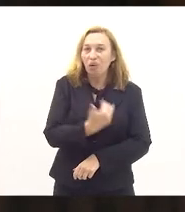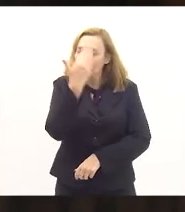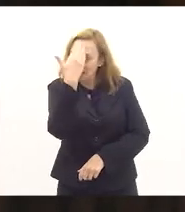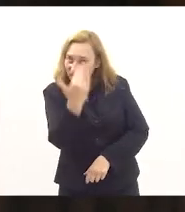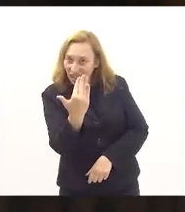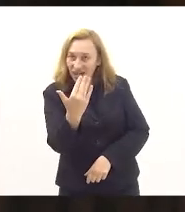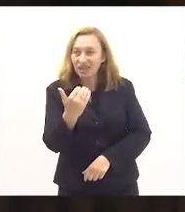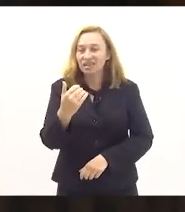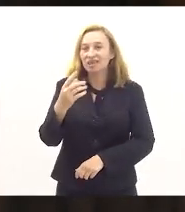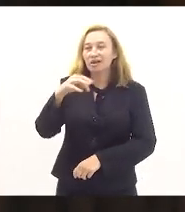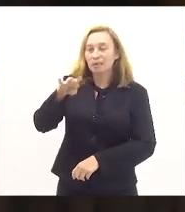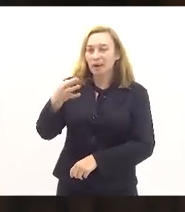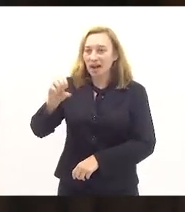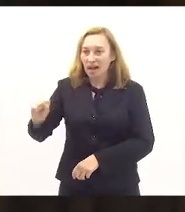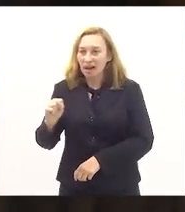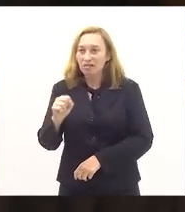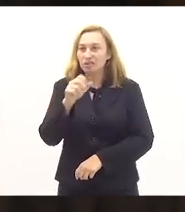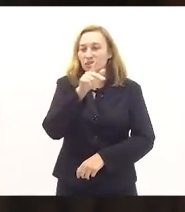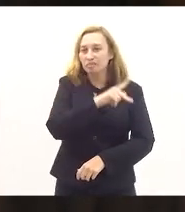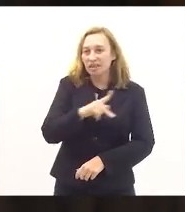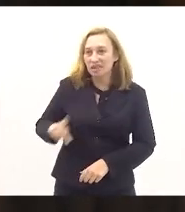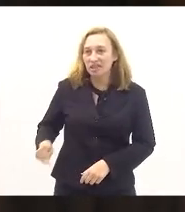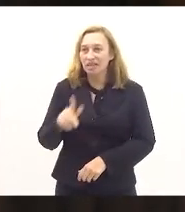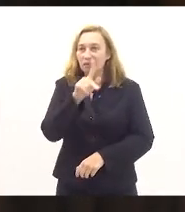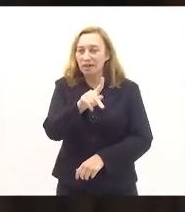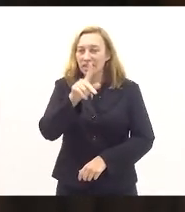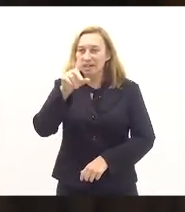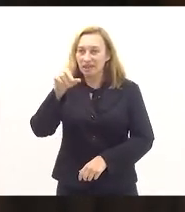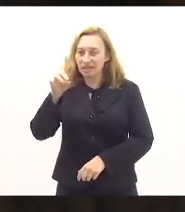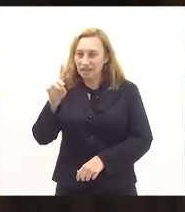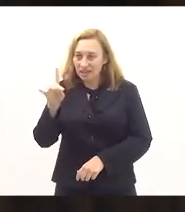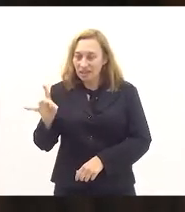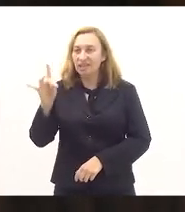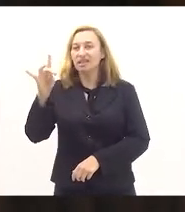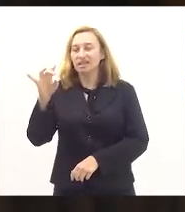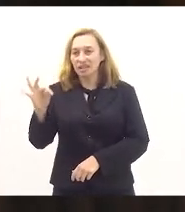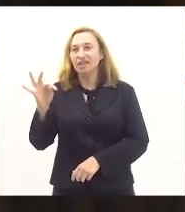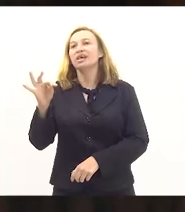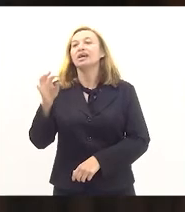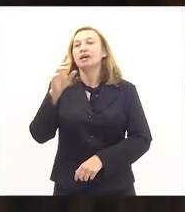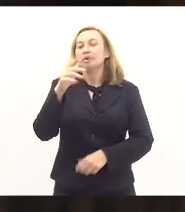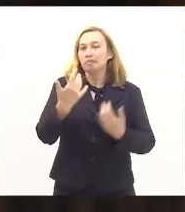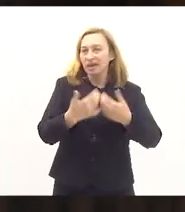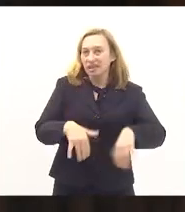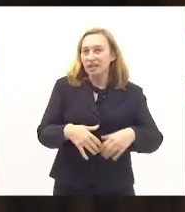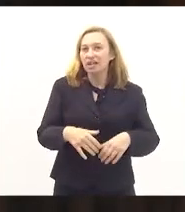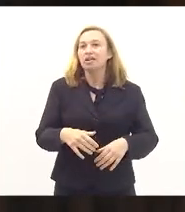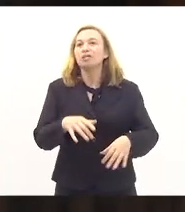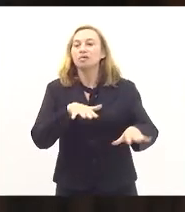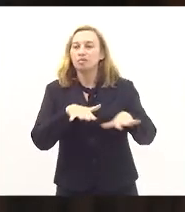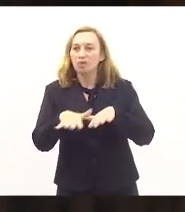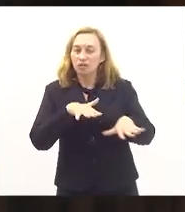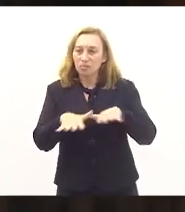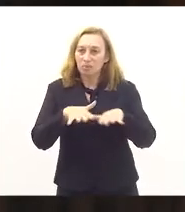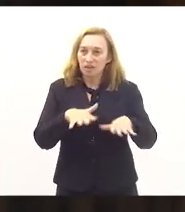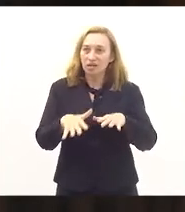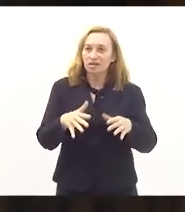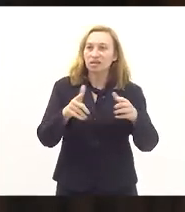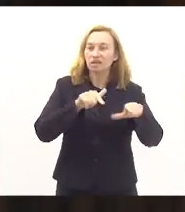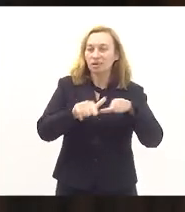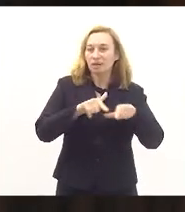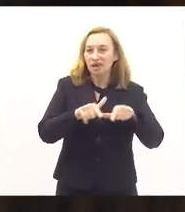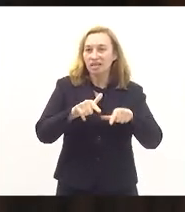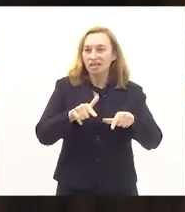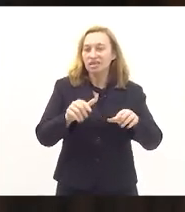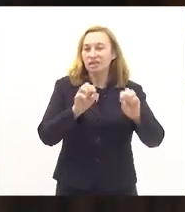Marcos Novaes, presidente do PDT de Petrópolis. Marcelo Nicolau, presidente do Movimento Trabalhista pela Educação.